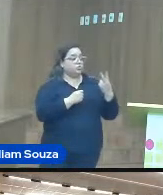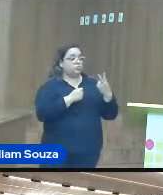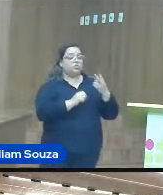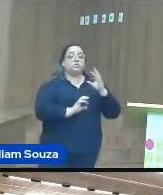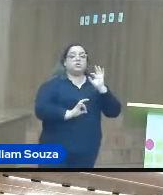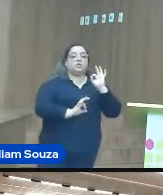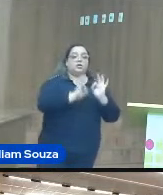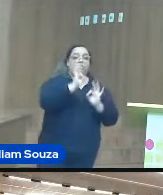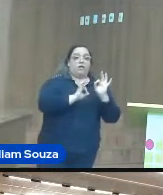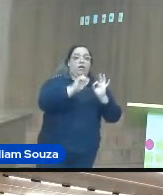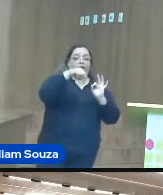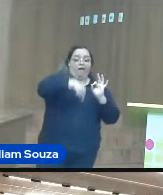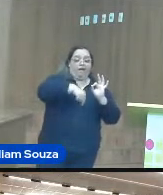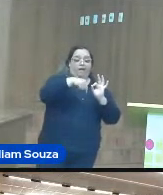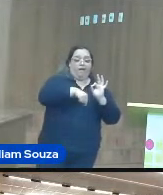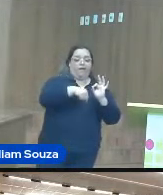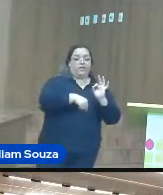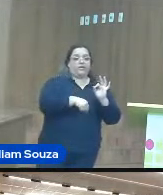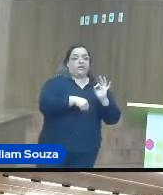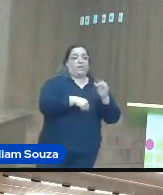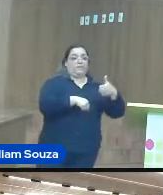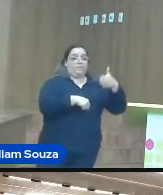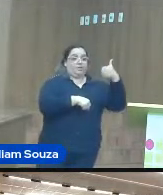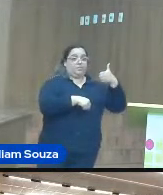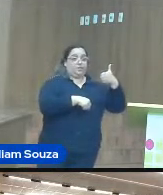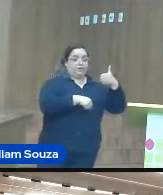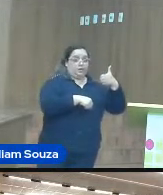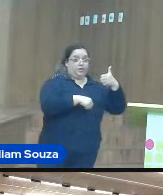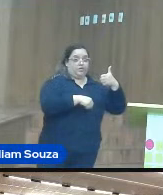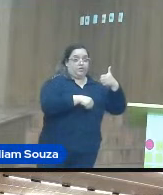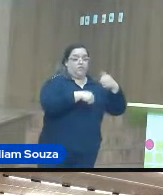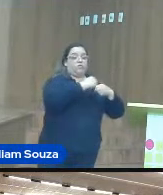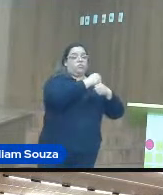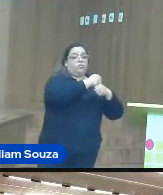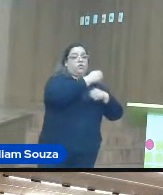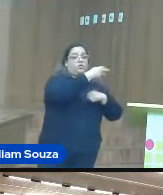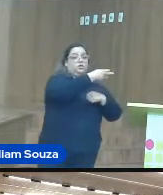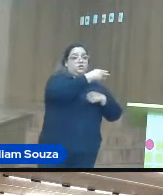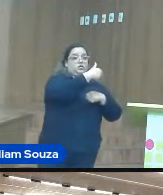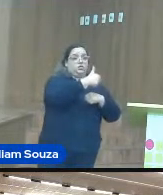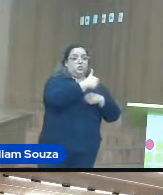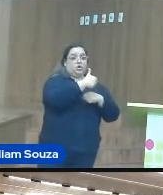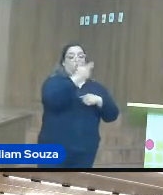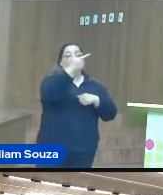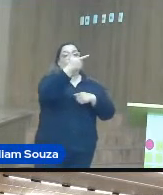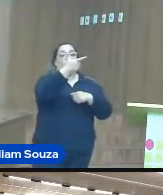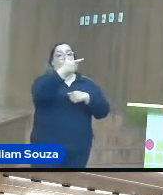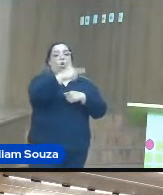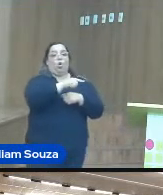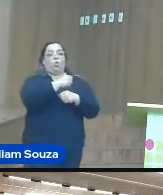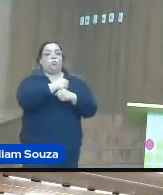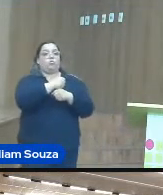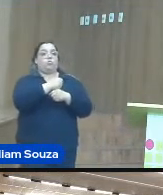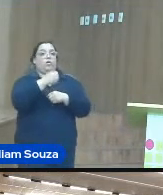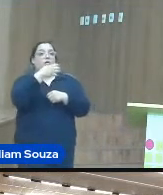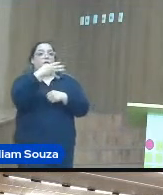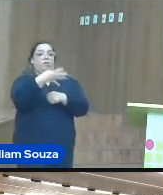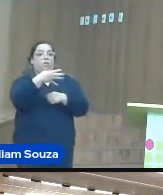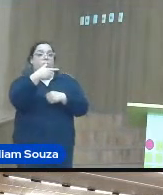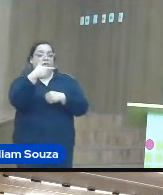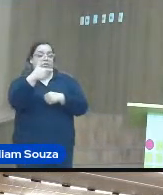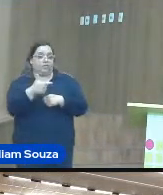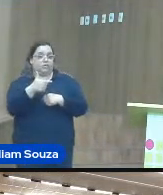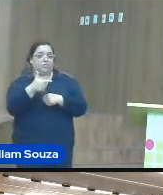aqui no Brasil. Uma em 31, que foi a reforma Campos, e uma em 42, que foi a reforma Capanema.